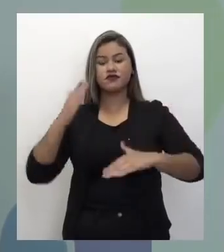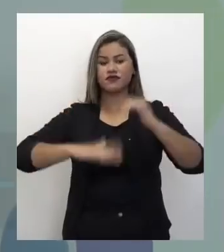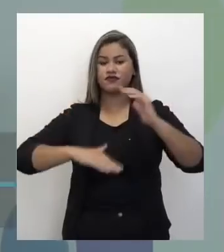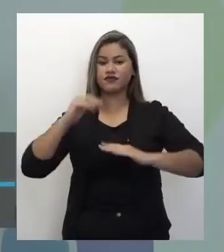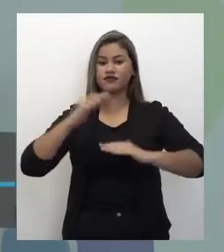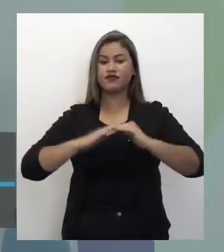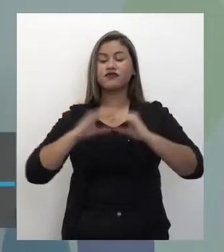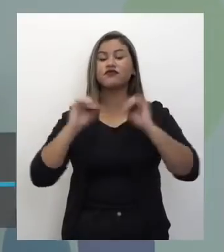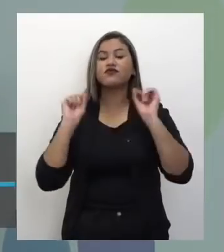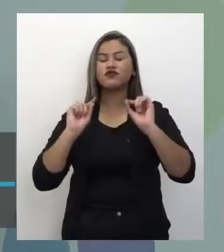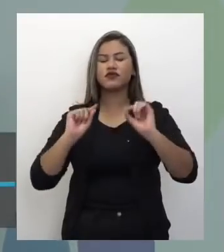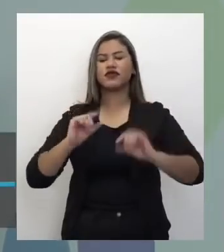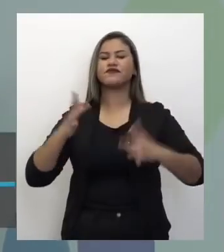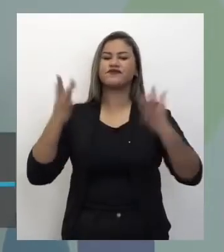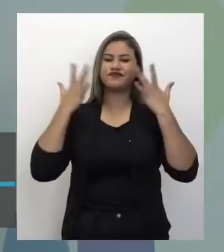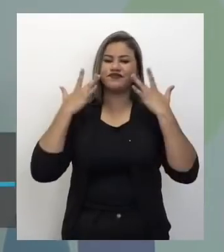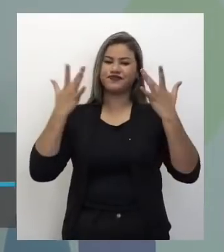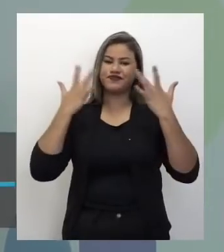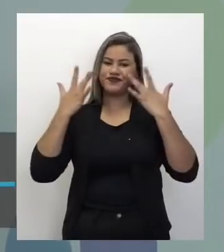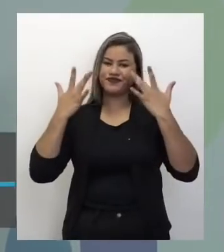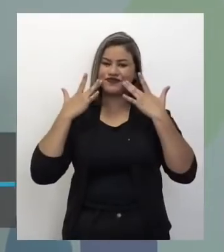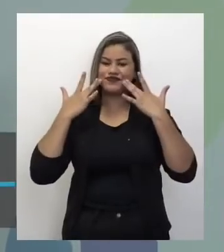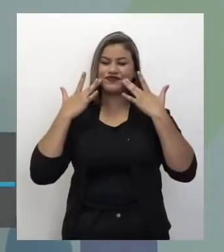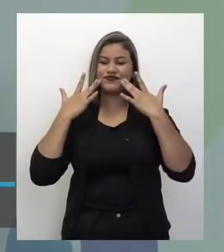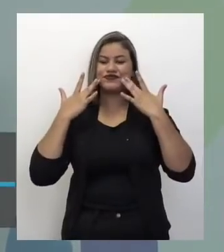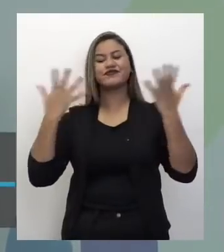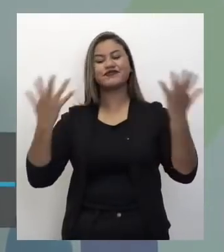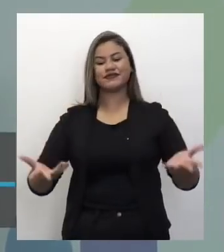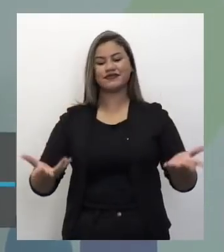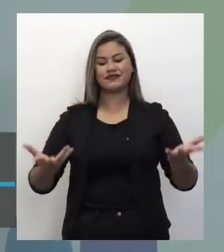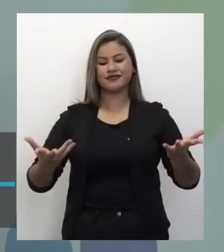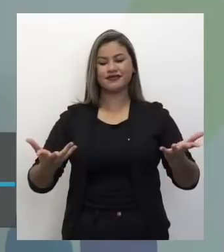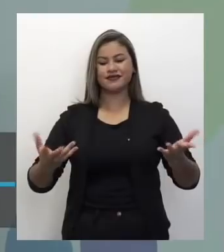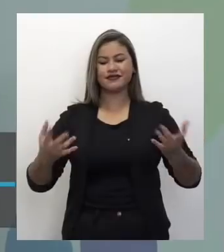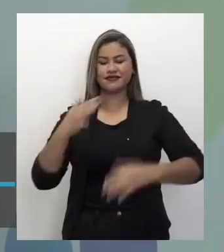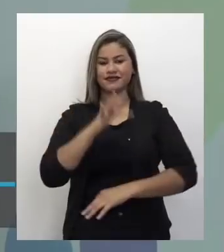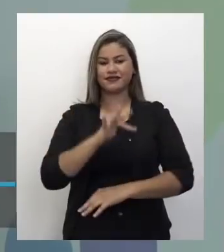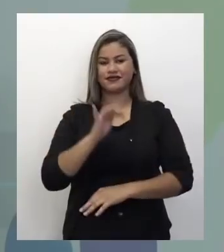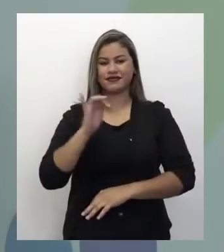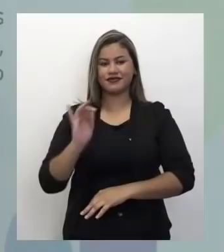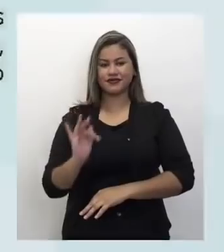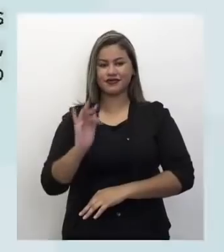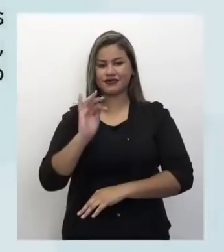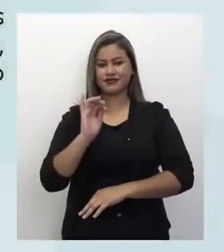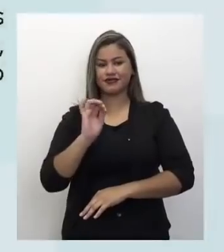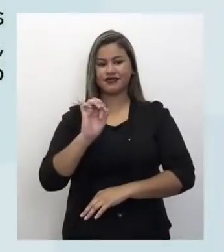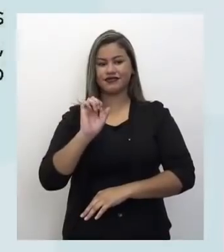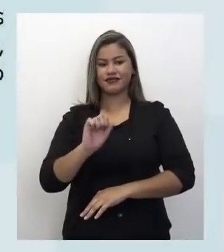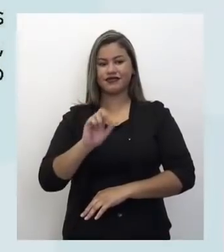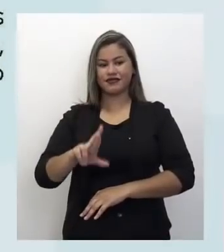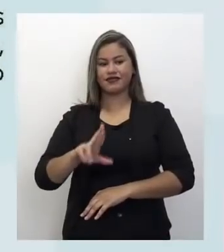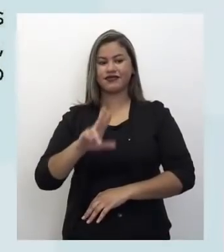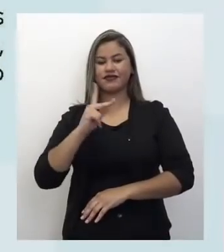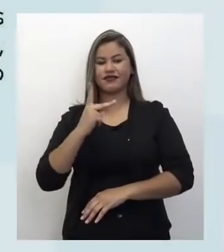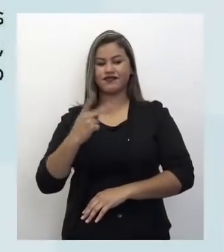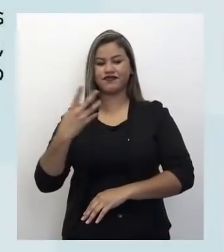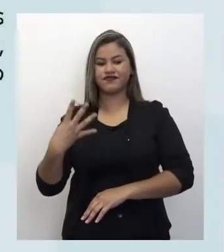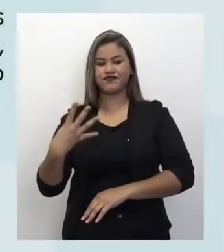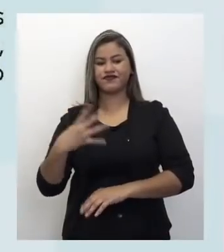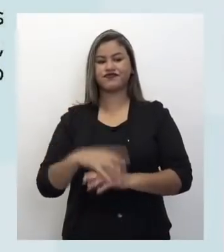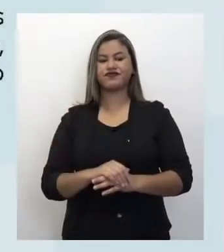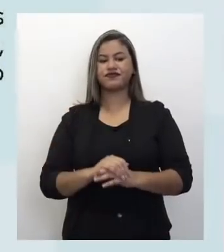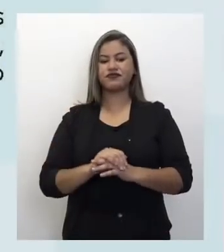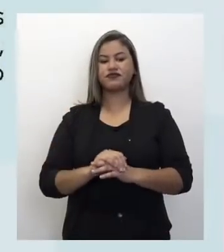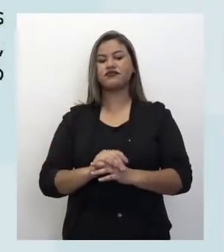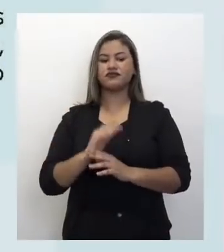teatro. Qual que é a primeira habilidade que a gente vai trabalhar hoje, turma? É a EF06 AR24. Reconhecer e